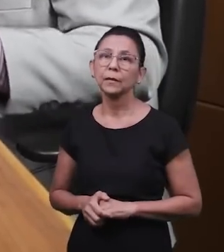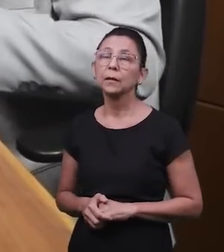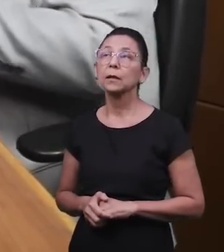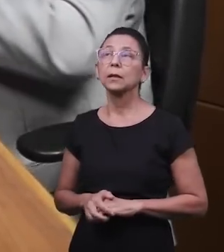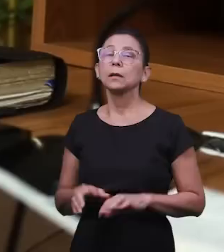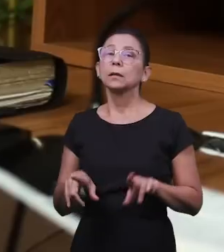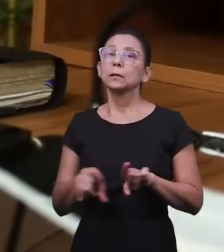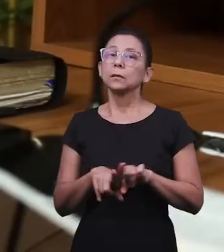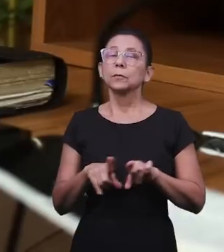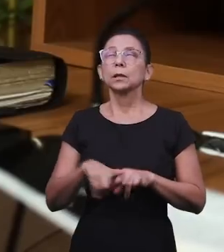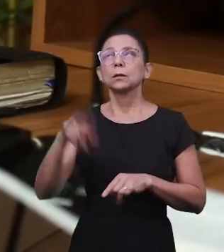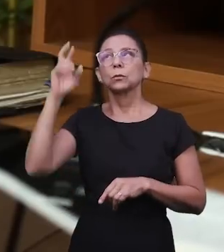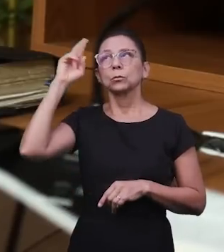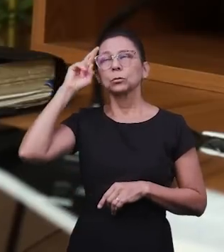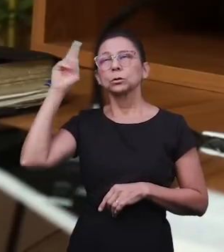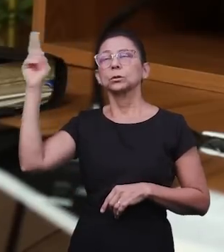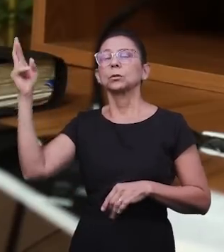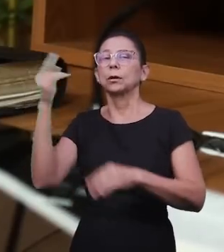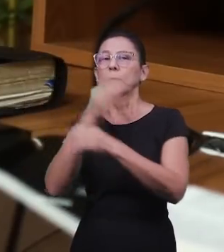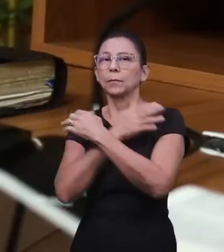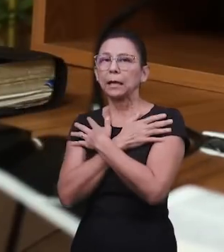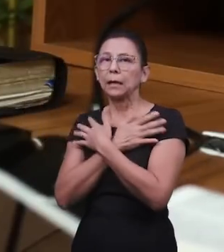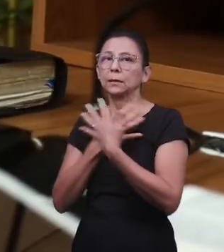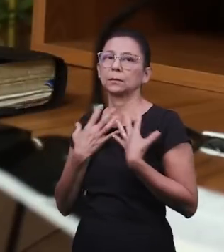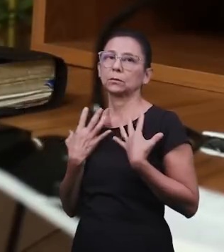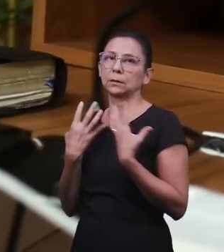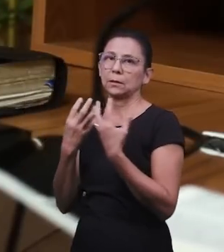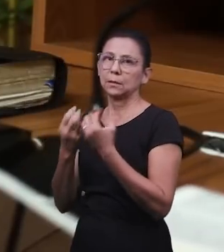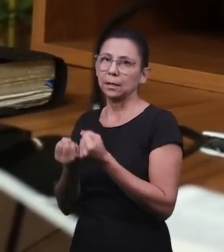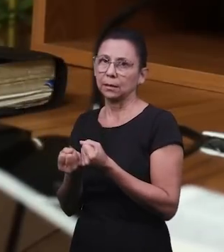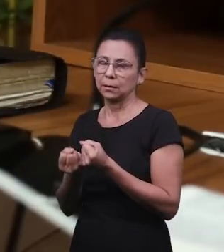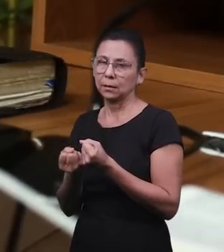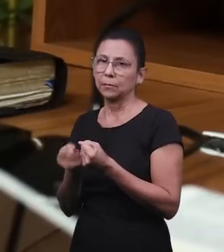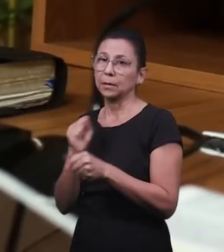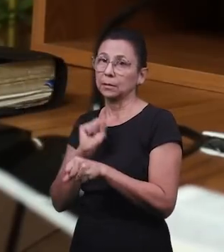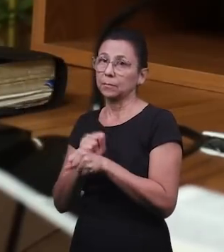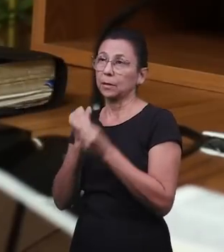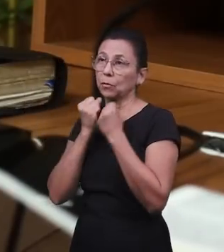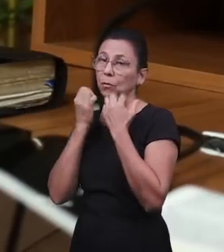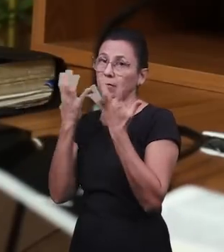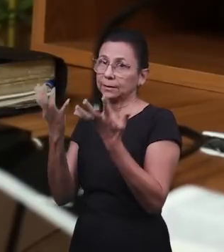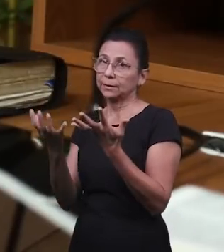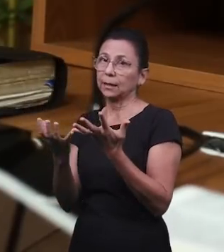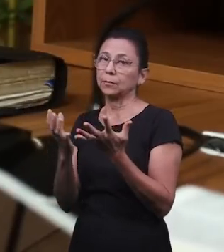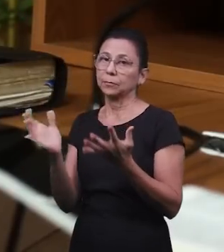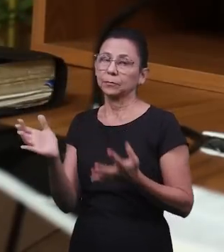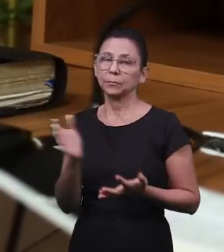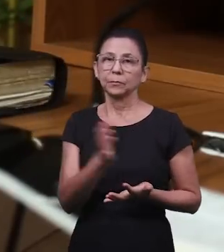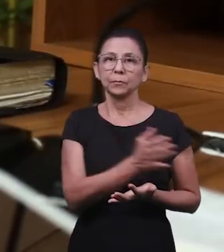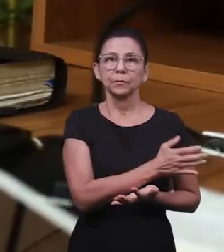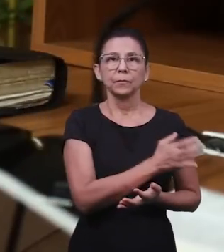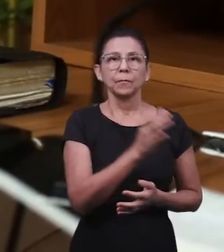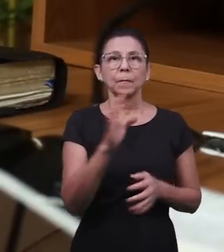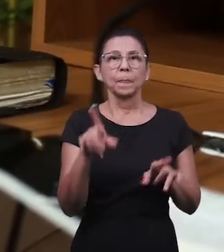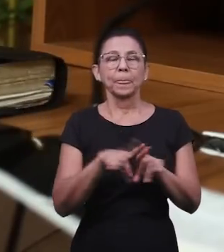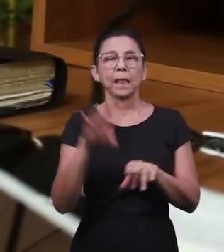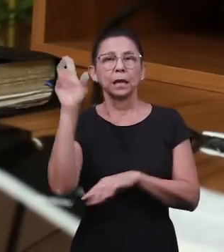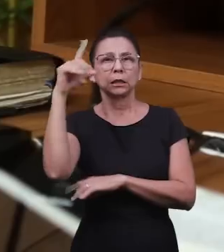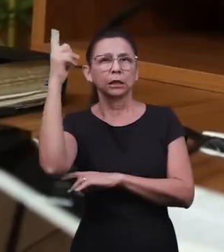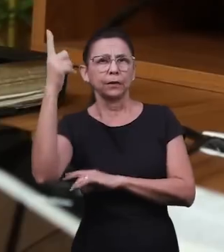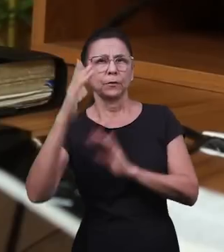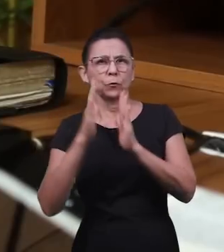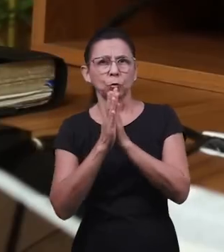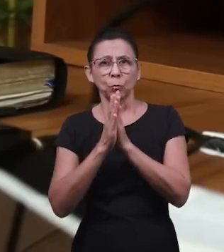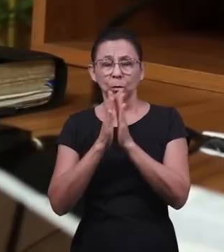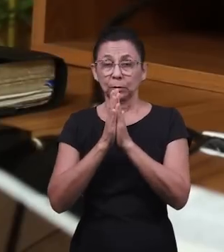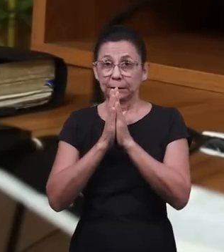confissão. E tem também outro caso também, que Davi, ele fez uma oração muito forte. Essa oração é o seguinte, aqui nos